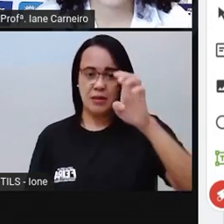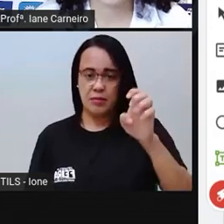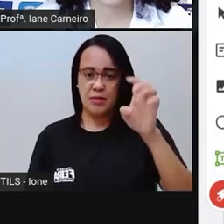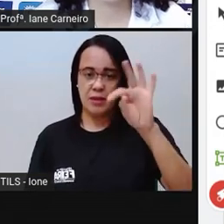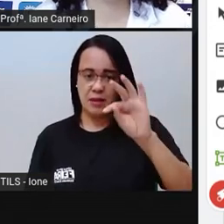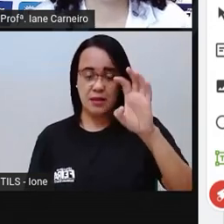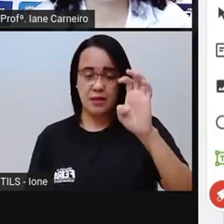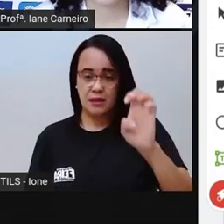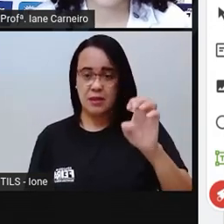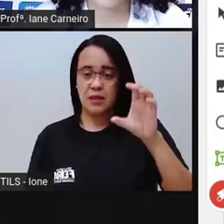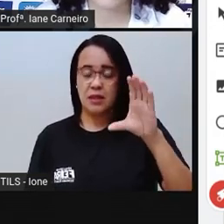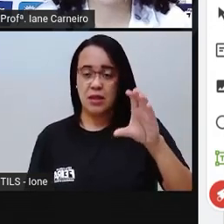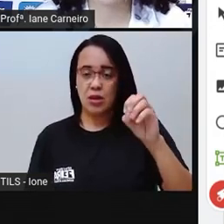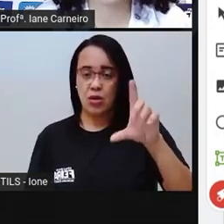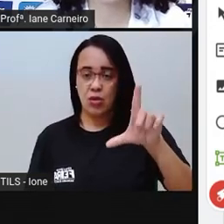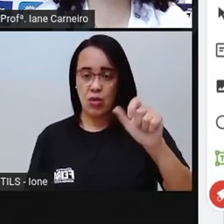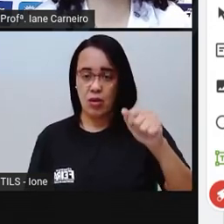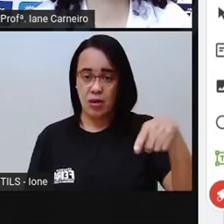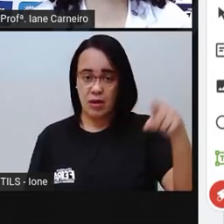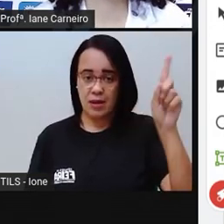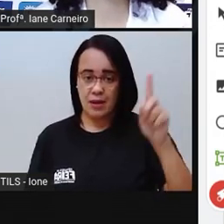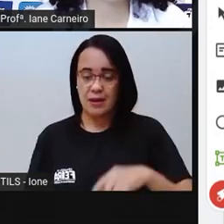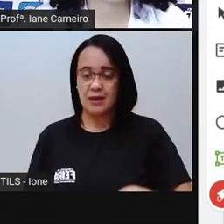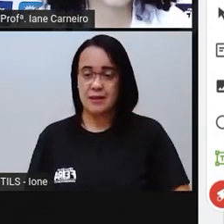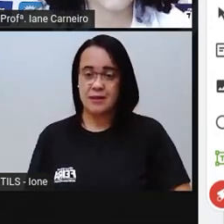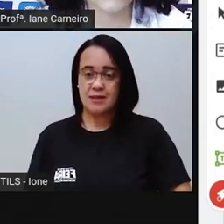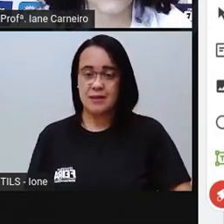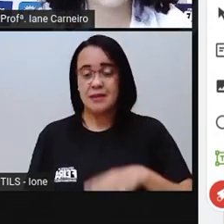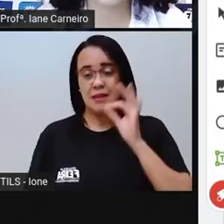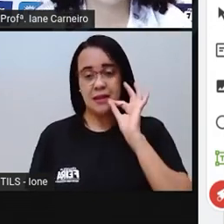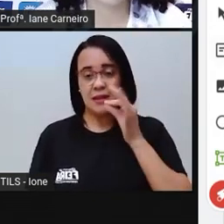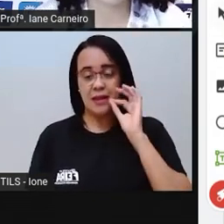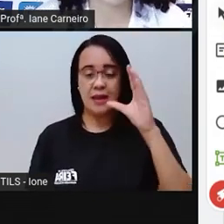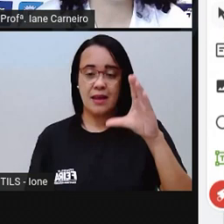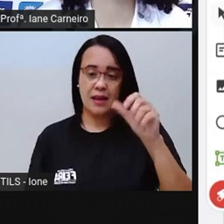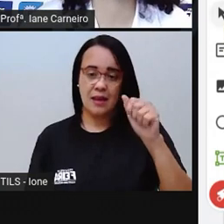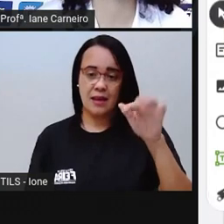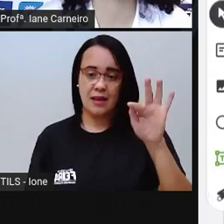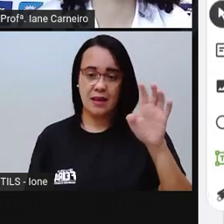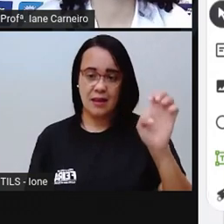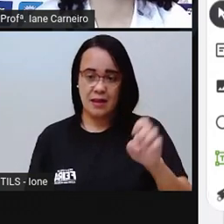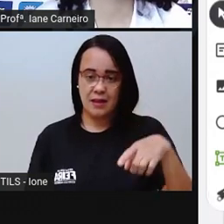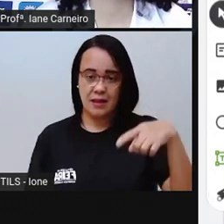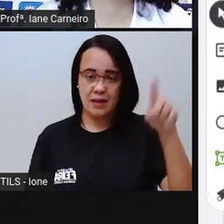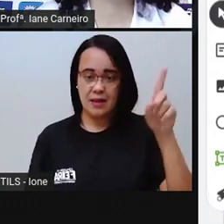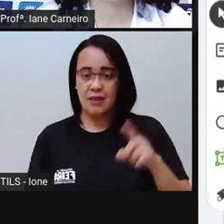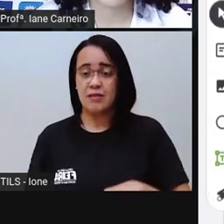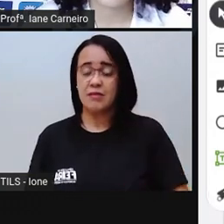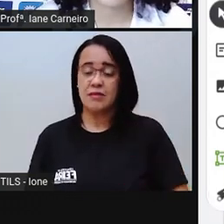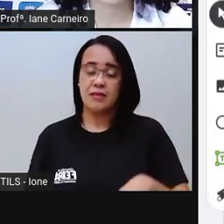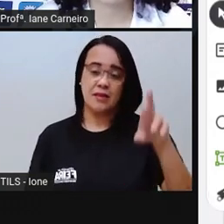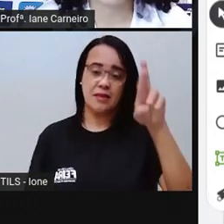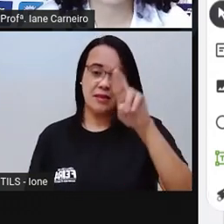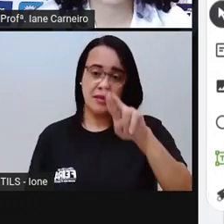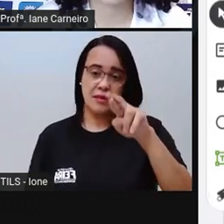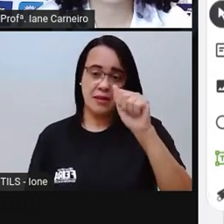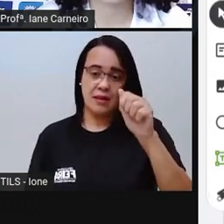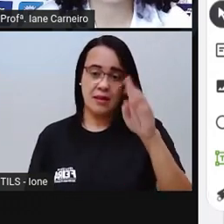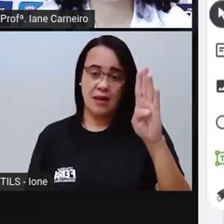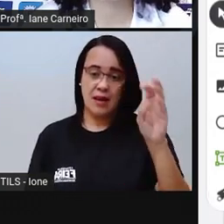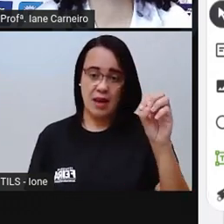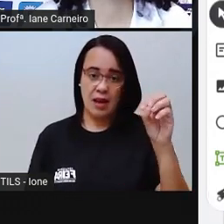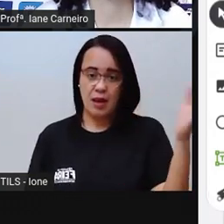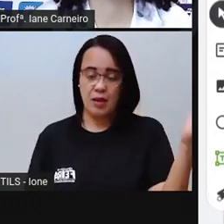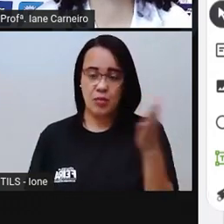café, rabo e tatu, certo? São palavras que estão lá na